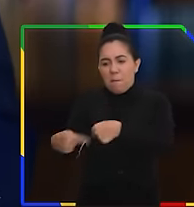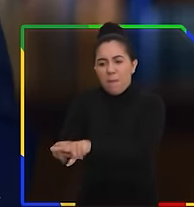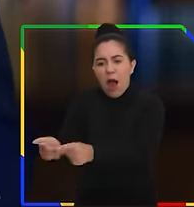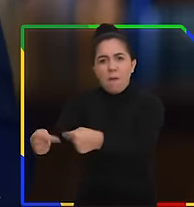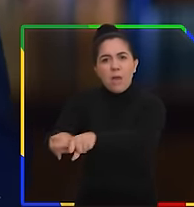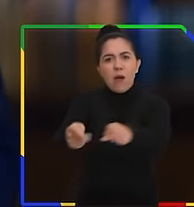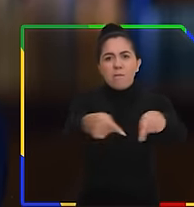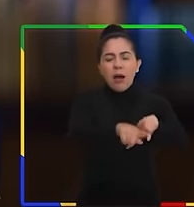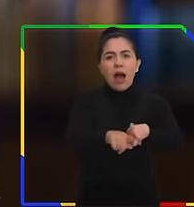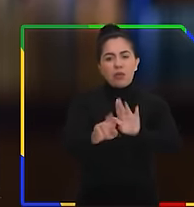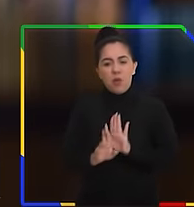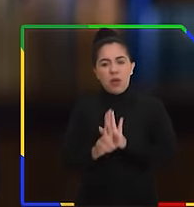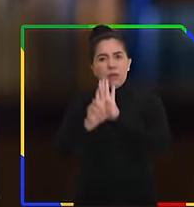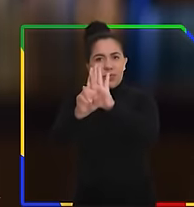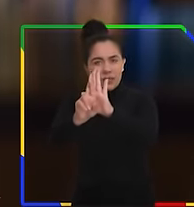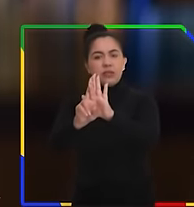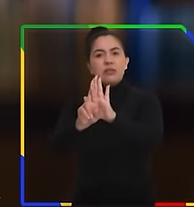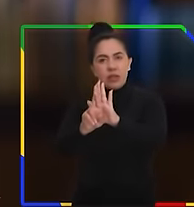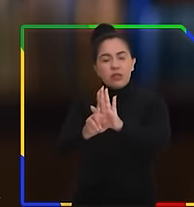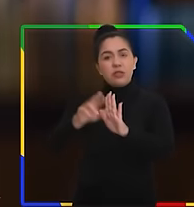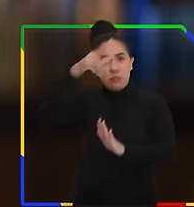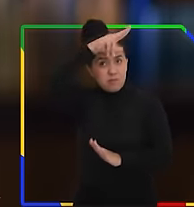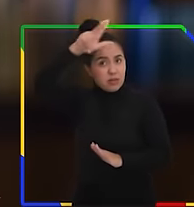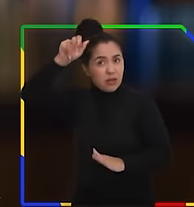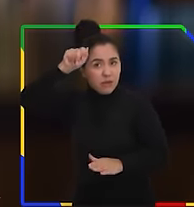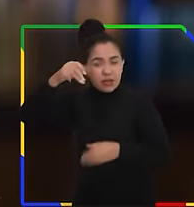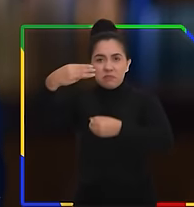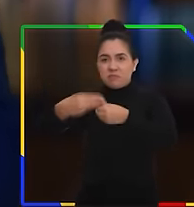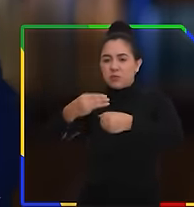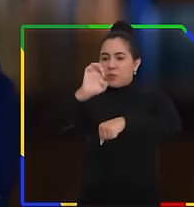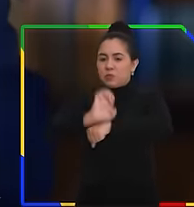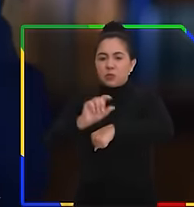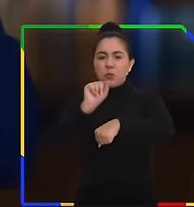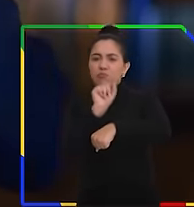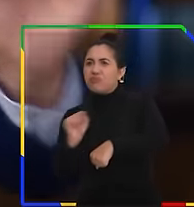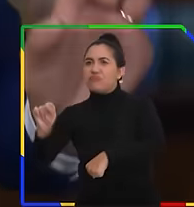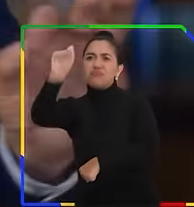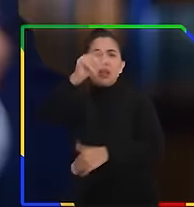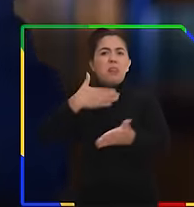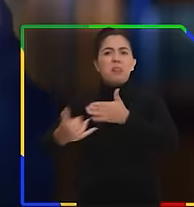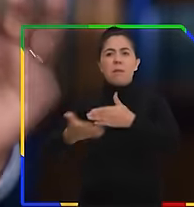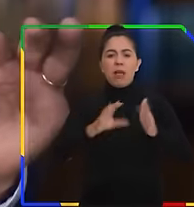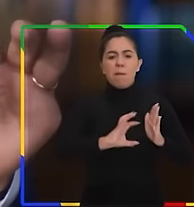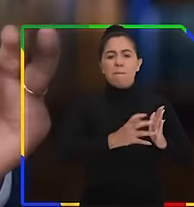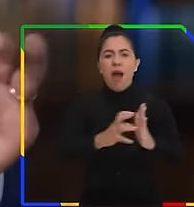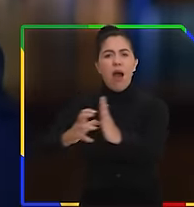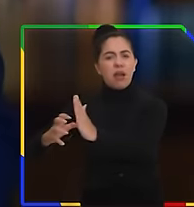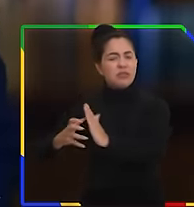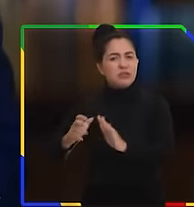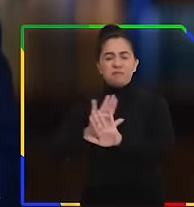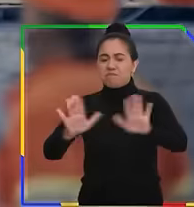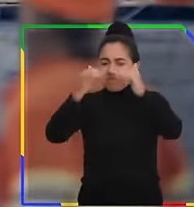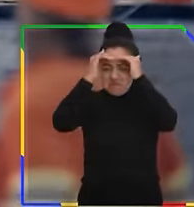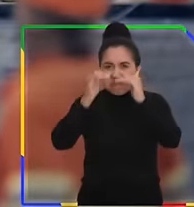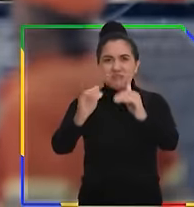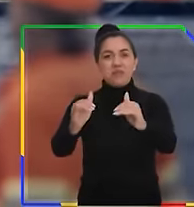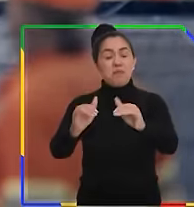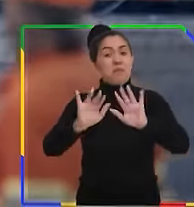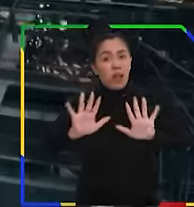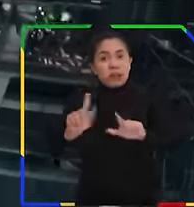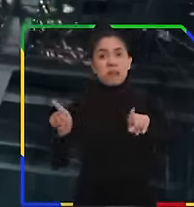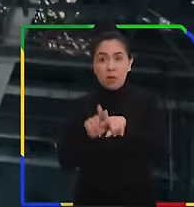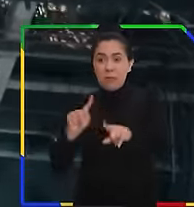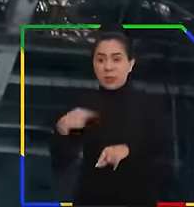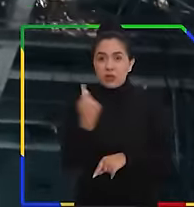firmássemos parceria entre o governo federal, governadores e prefeitos, independentemente do partido político de cada um.